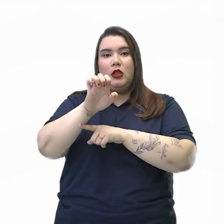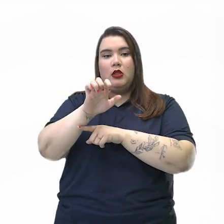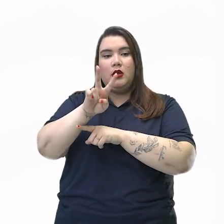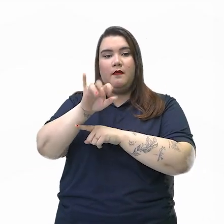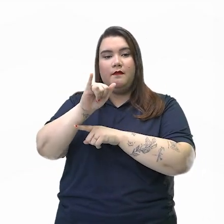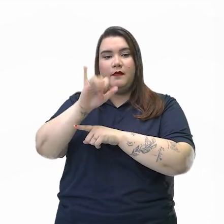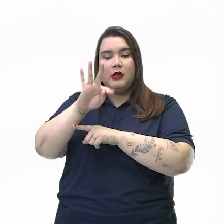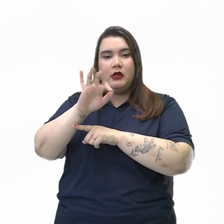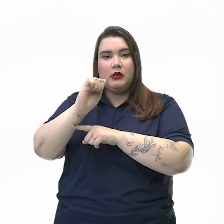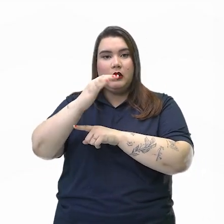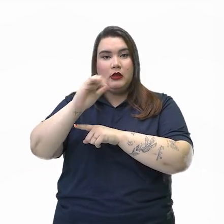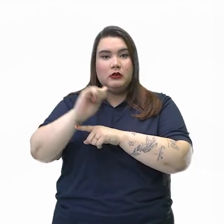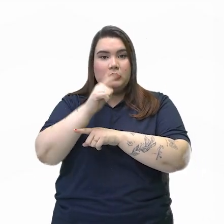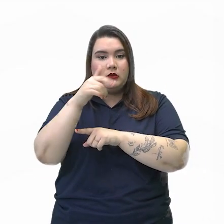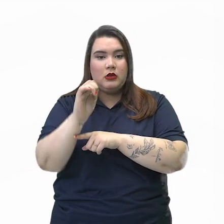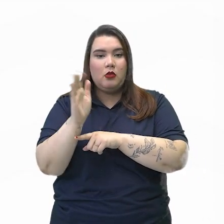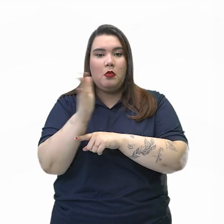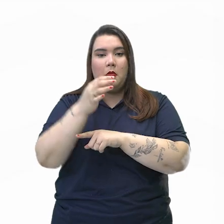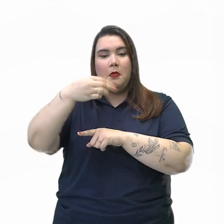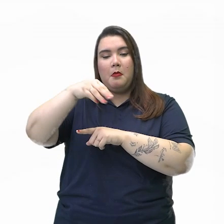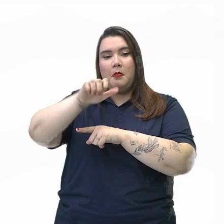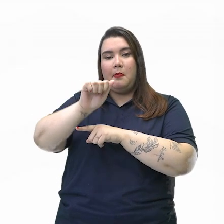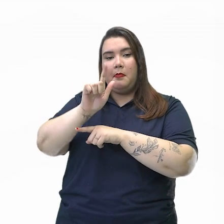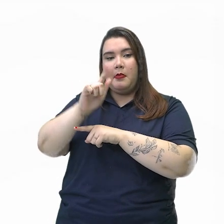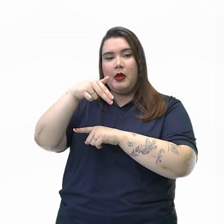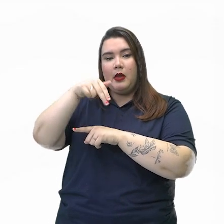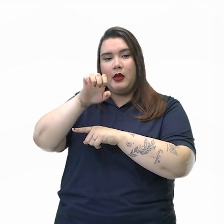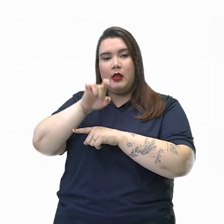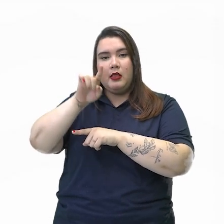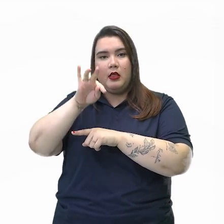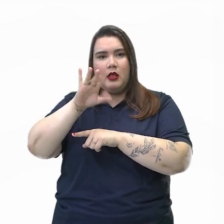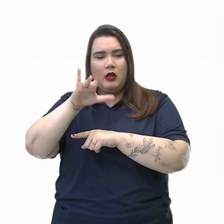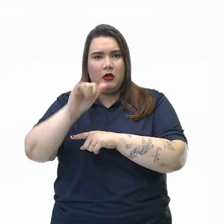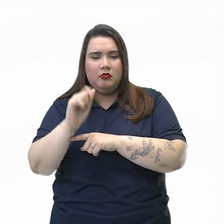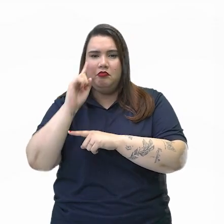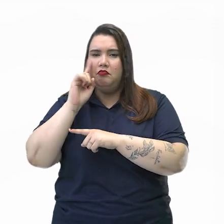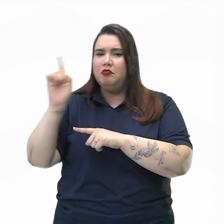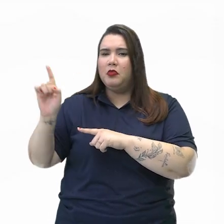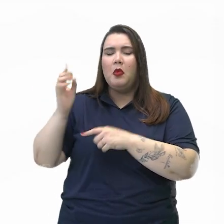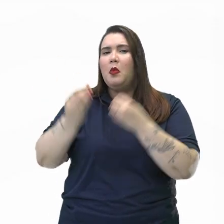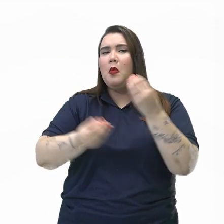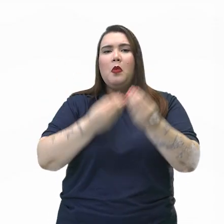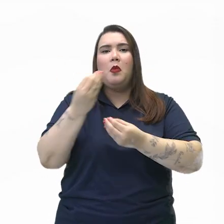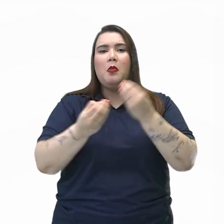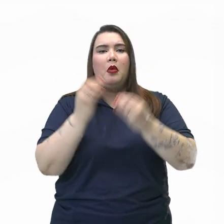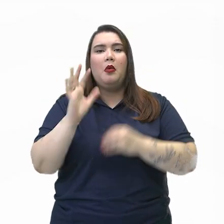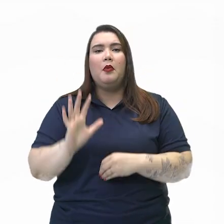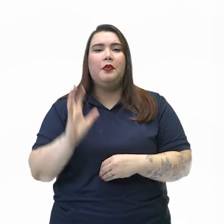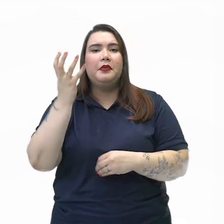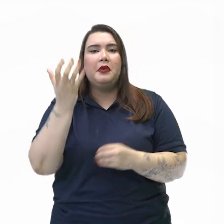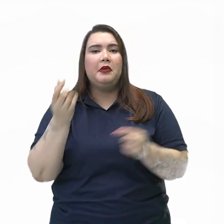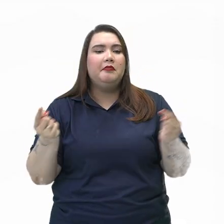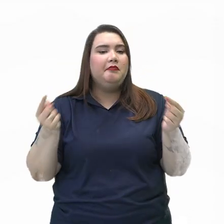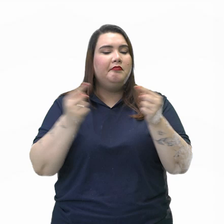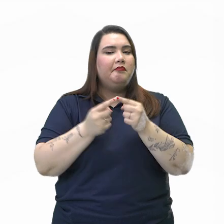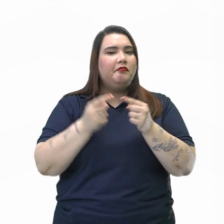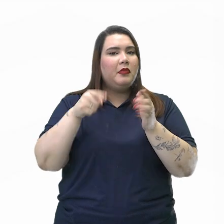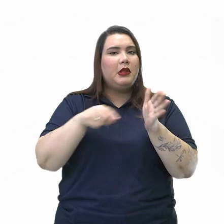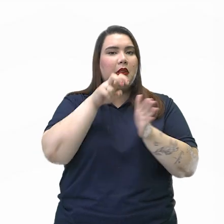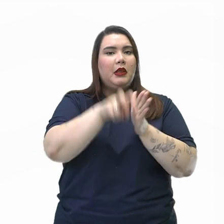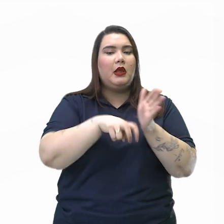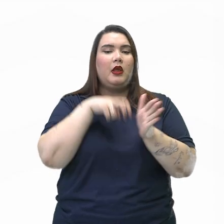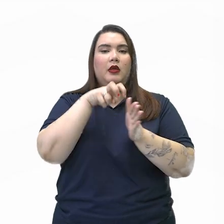magnética. Vamos lá, então, conhecer como é essa mágica, né, aí que acontece com os